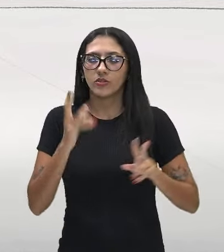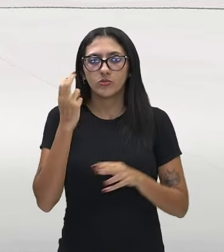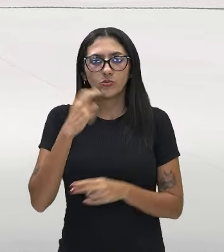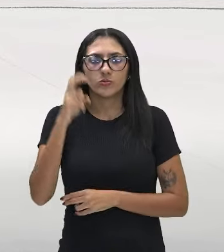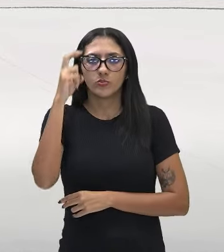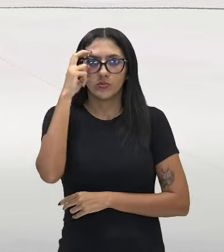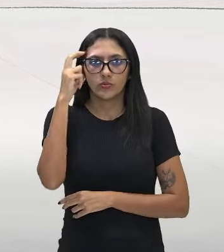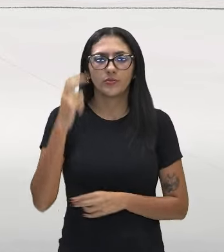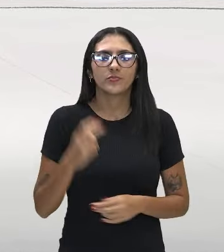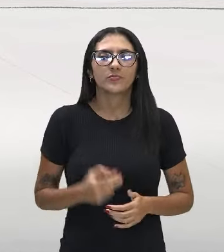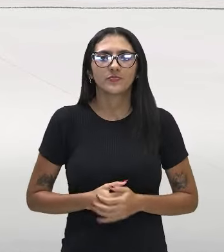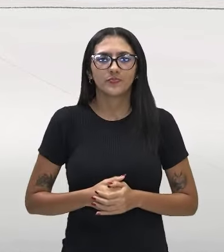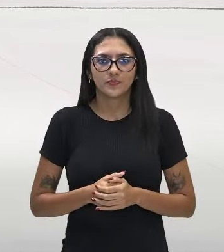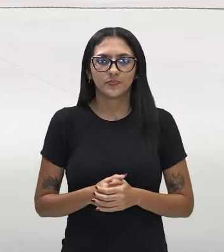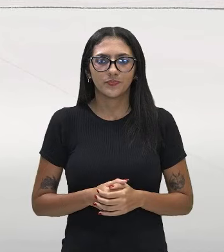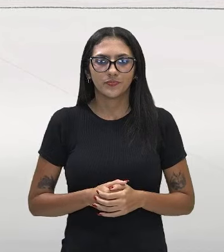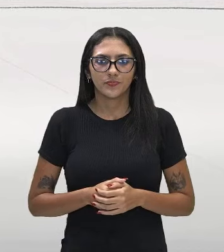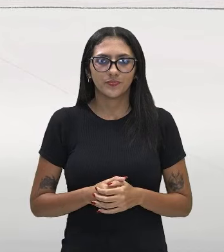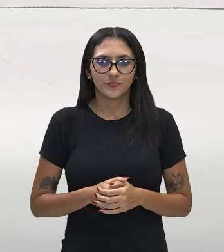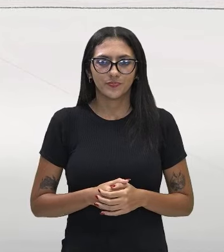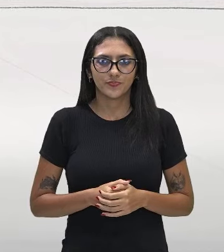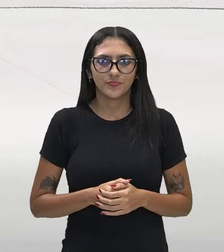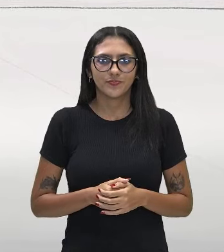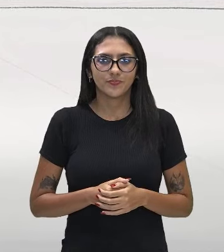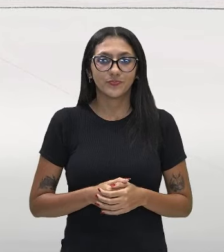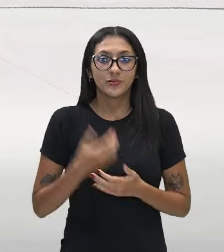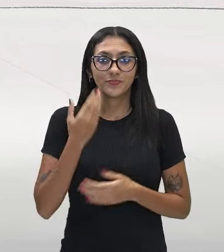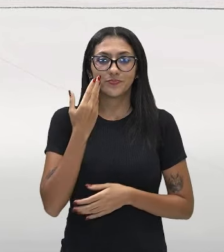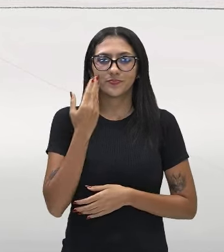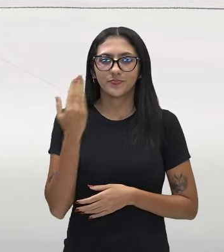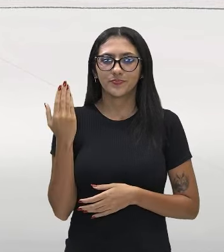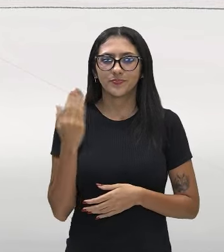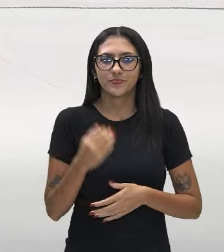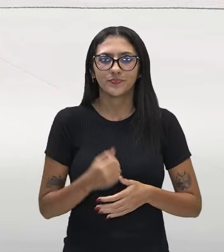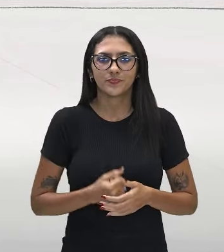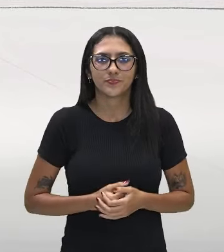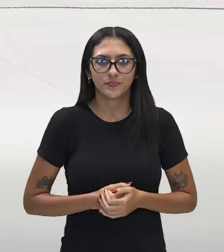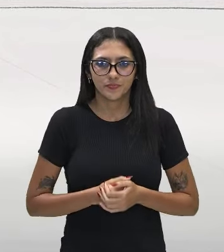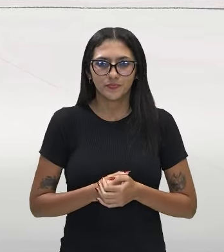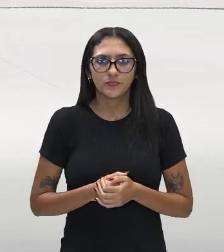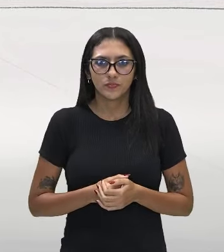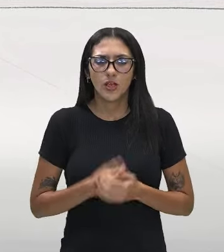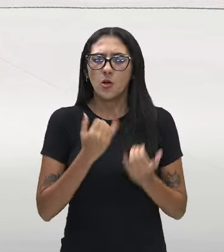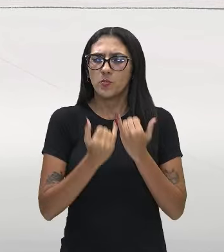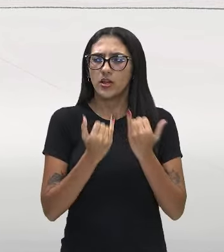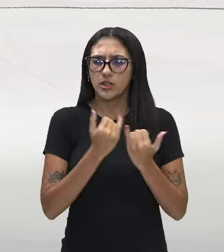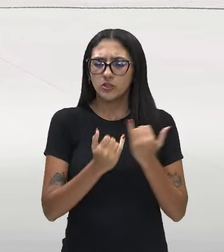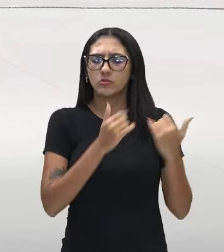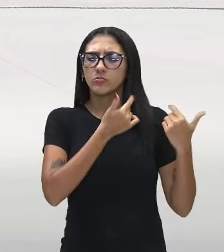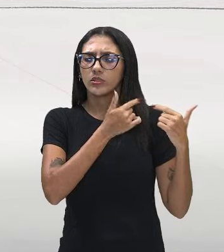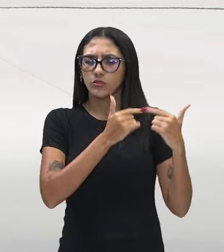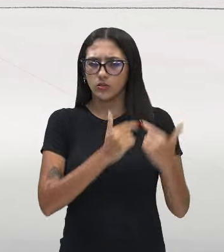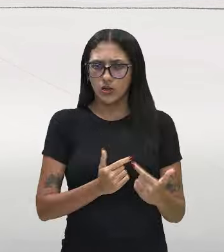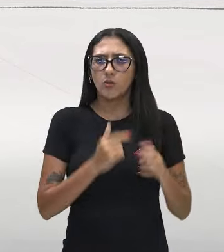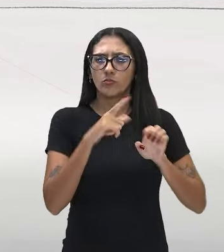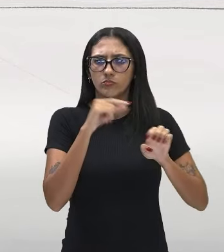aí, né? Então, ó, vamos ver agora aí, ó. Assim como o empreendedorismo tradicional, né, ele busca criar